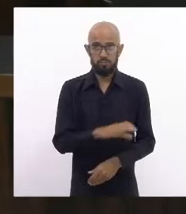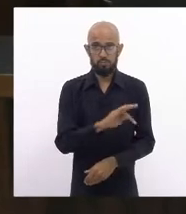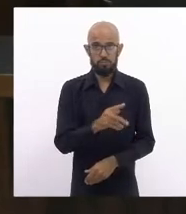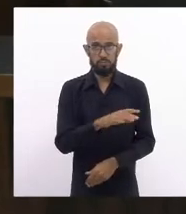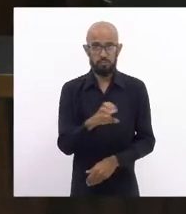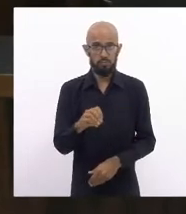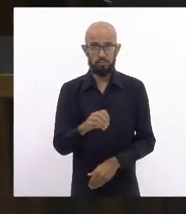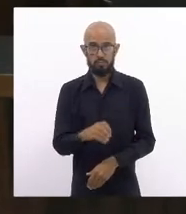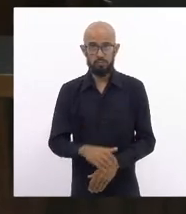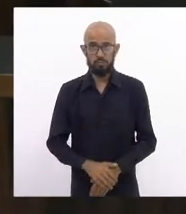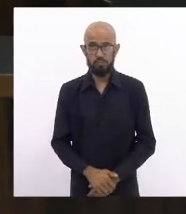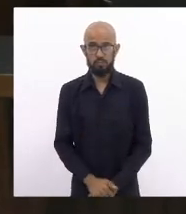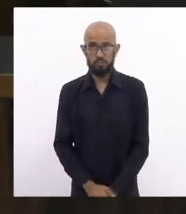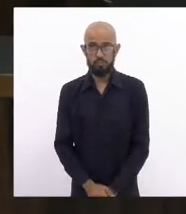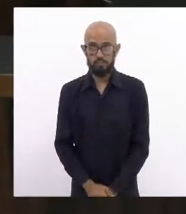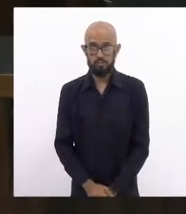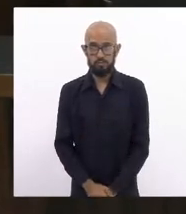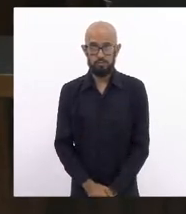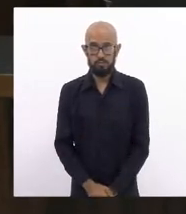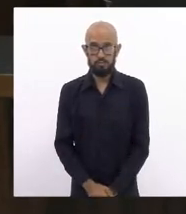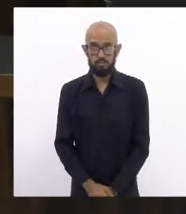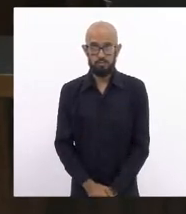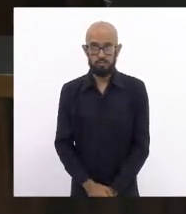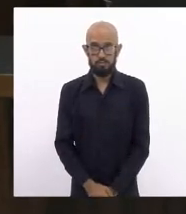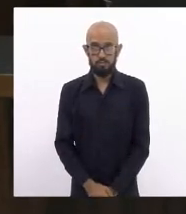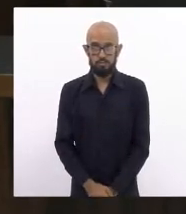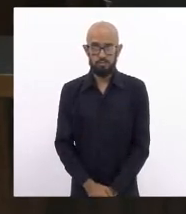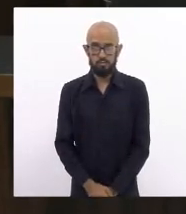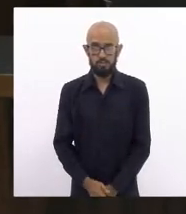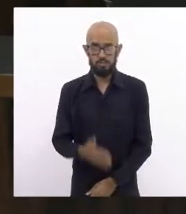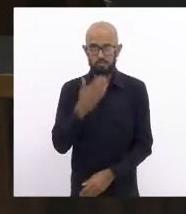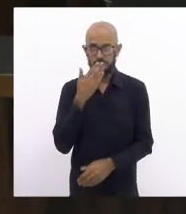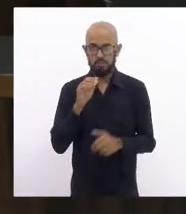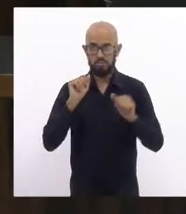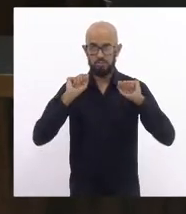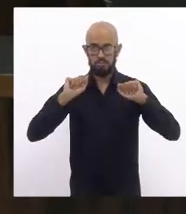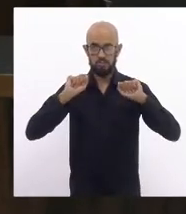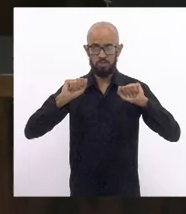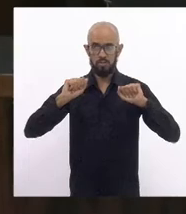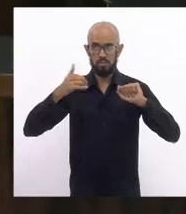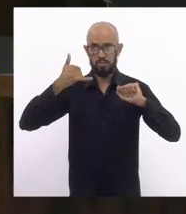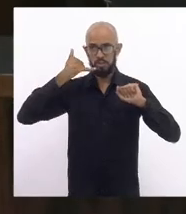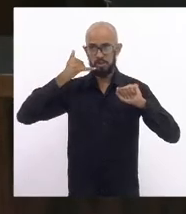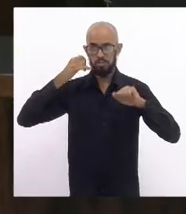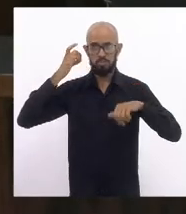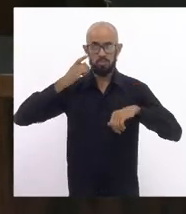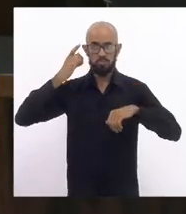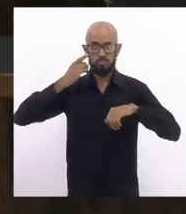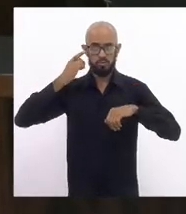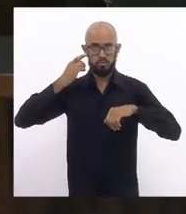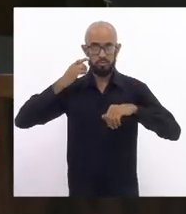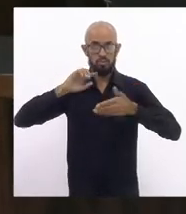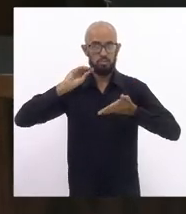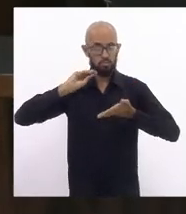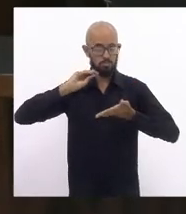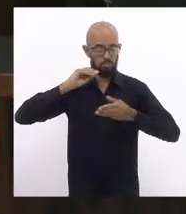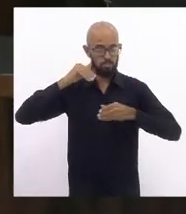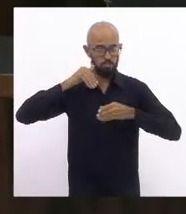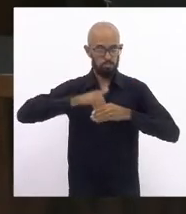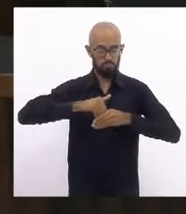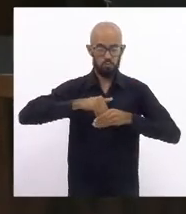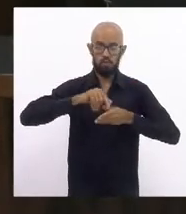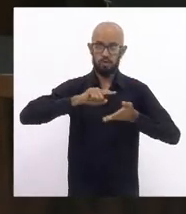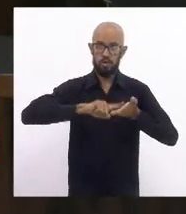Machado. Queria pedir assessoria da mesa para ligar para os deputados aí que estavam presentes, deram presença